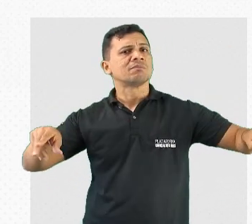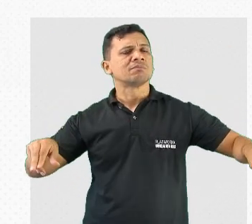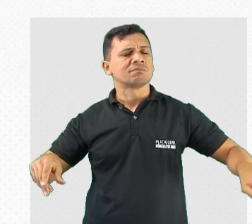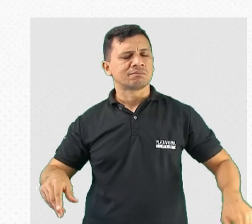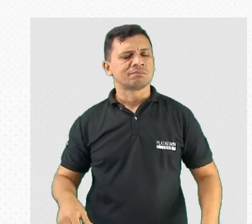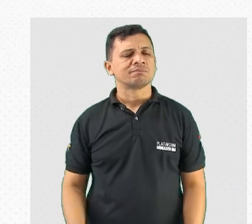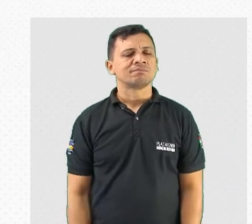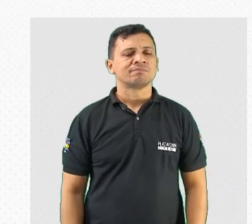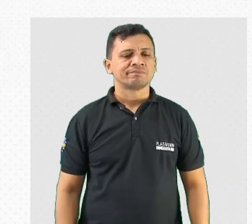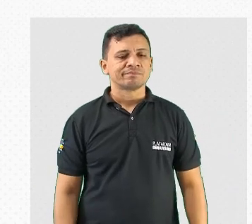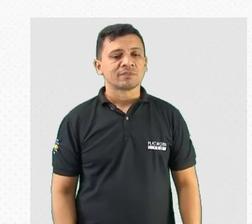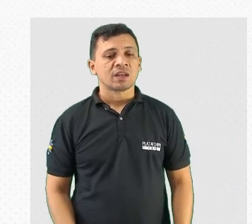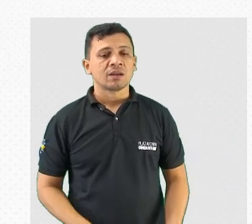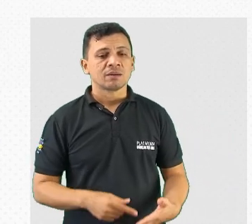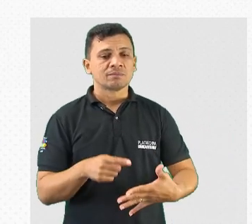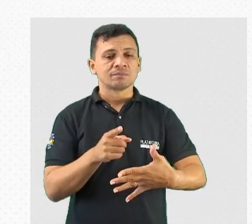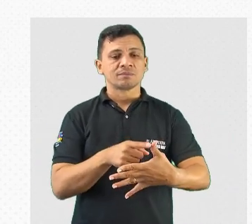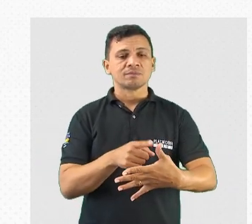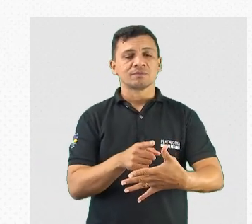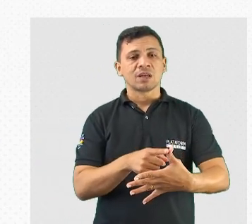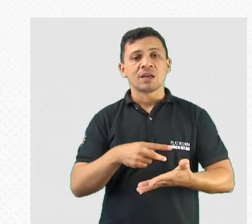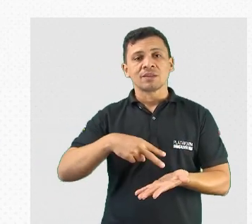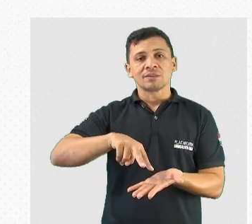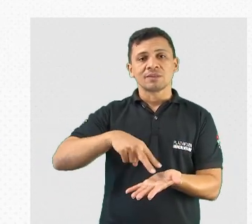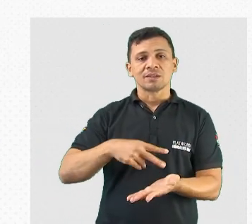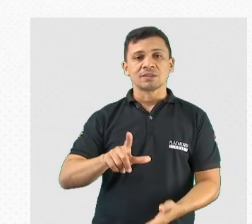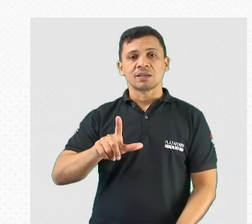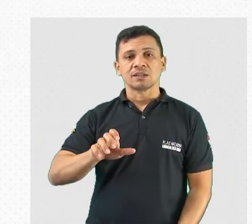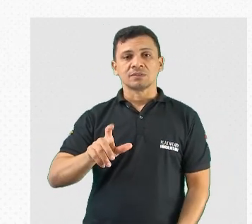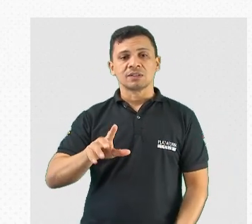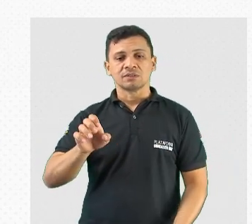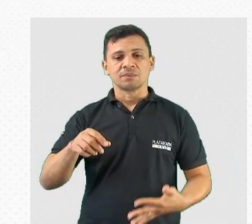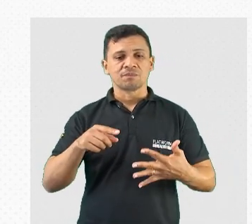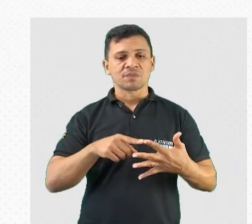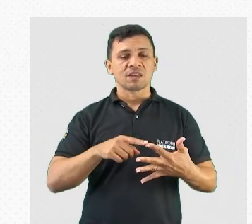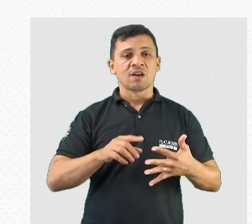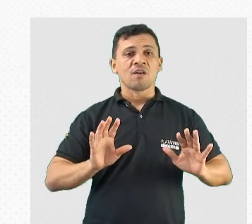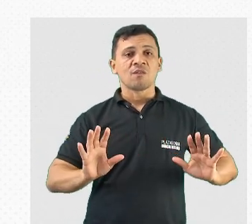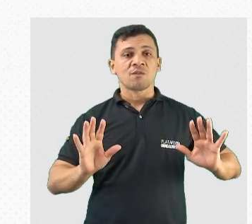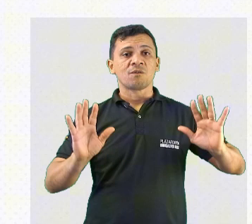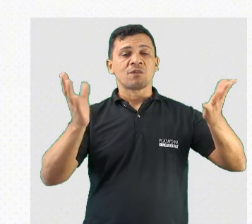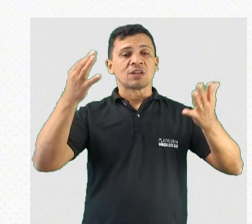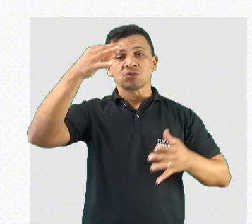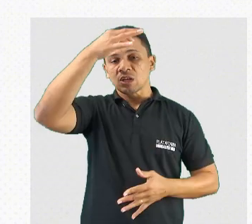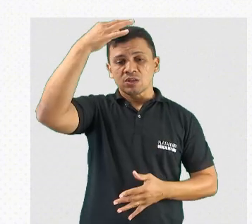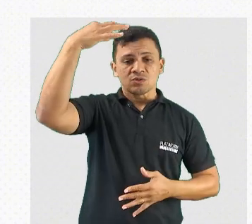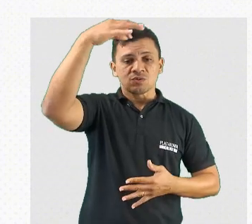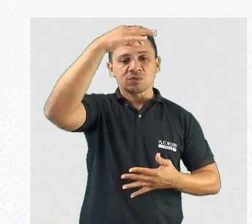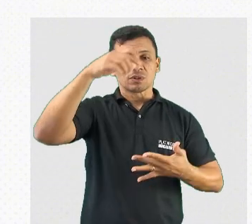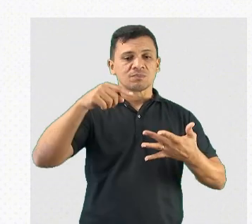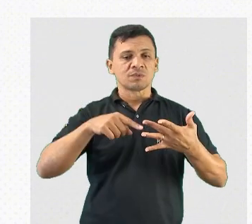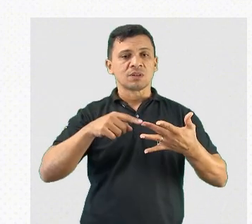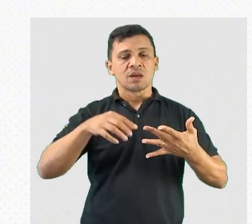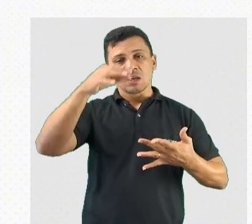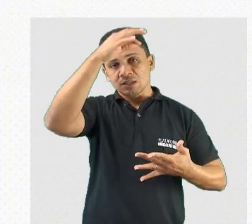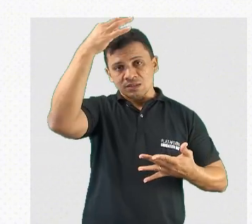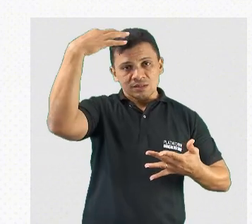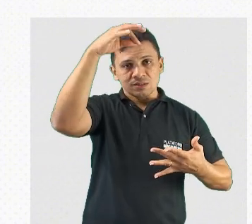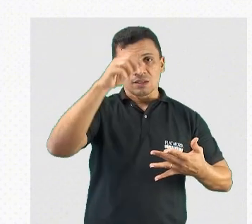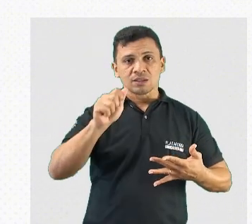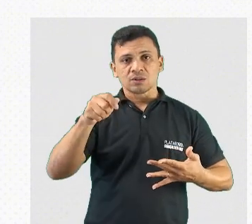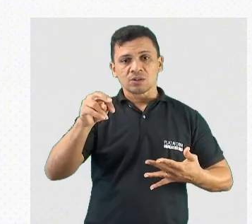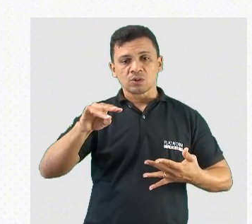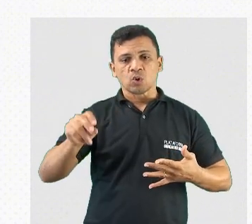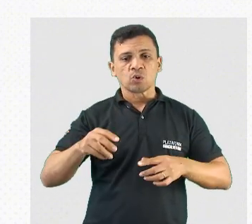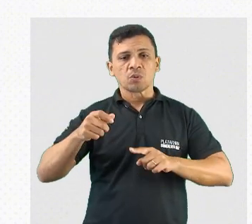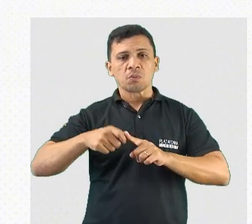diversa e absurda. A dança do Lelê no Maranhão, a festa do Divino, que explora o Brasil inteiro, a festa de Santo Antônio, que é em